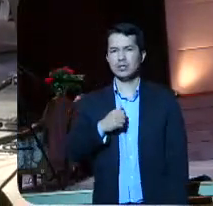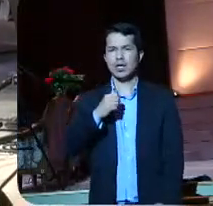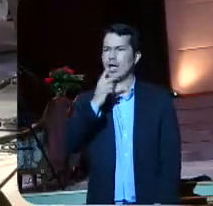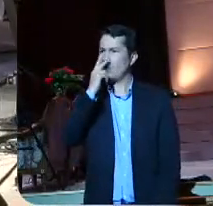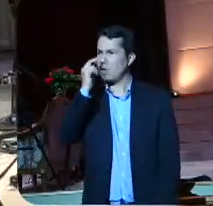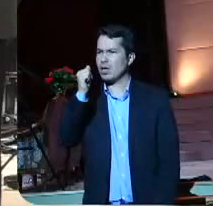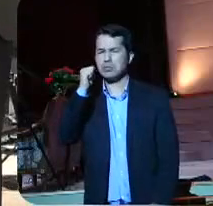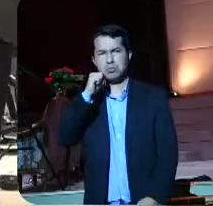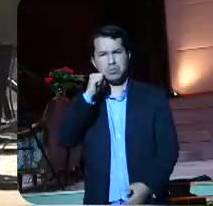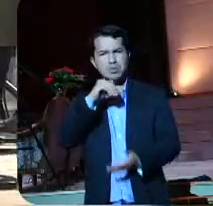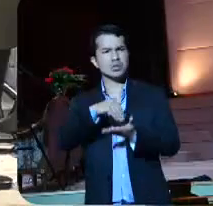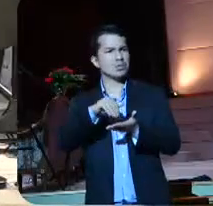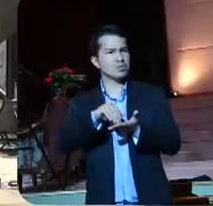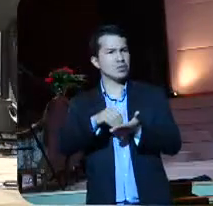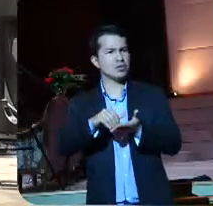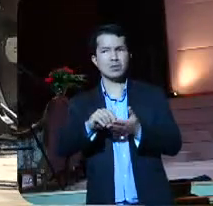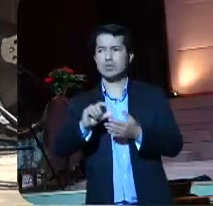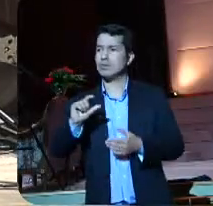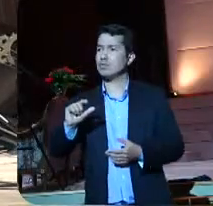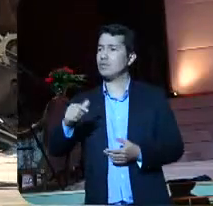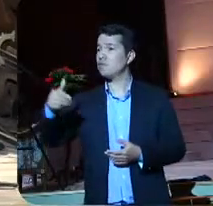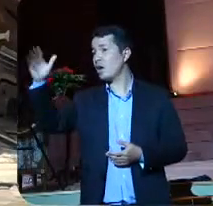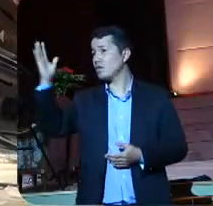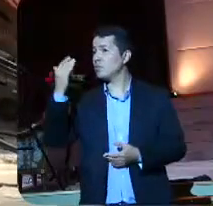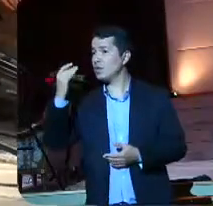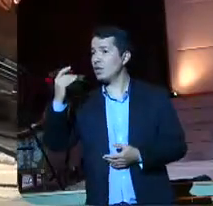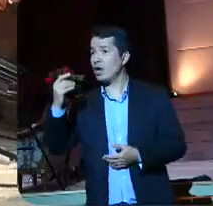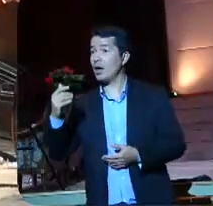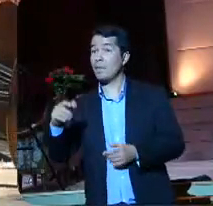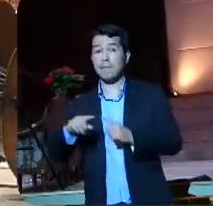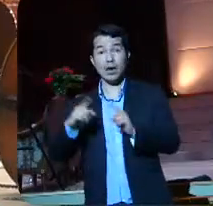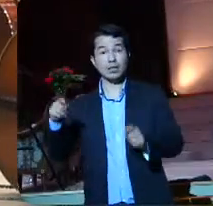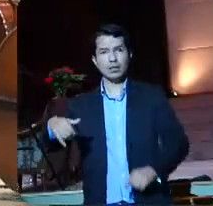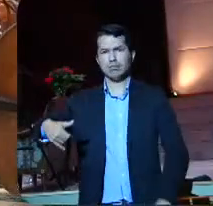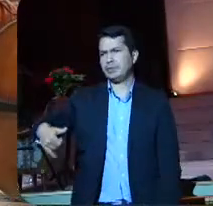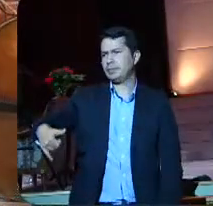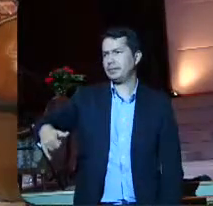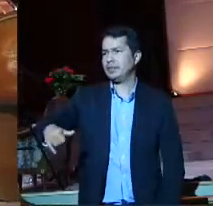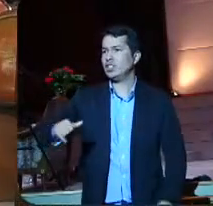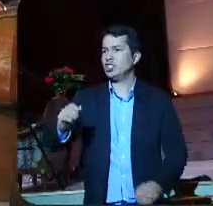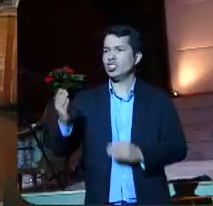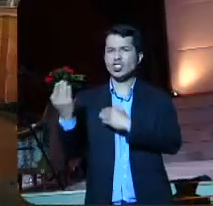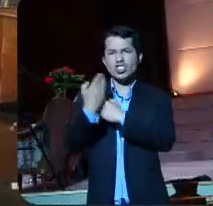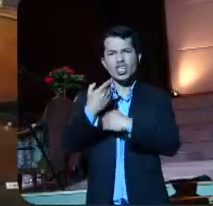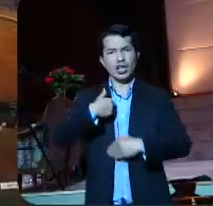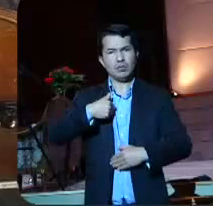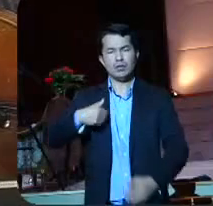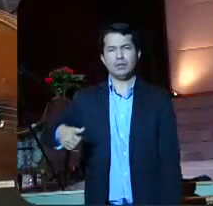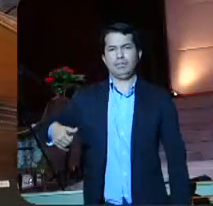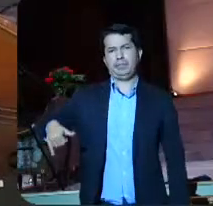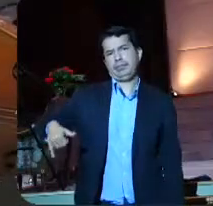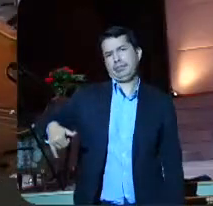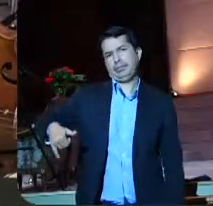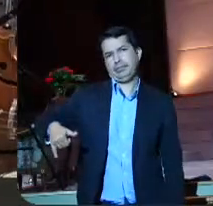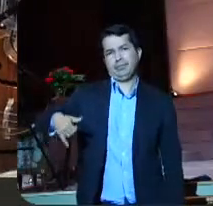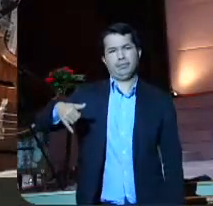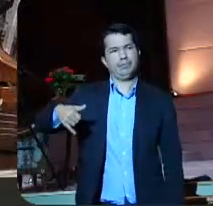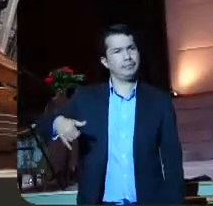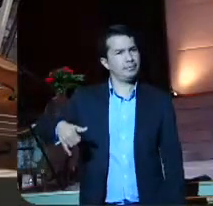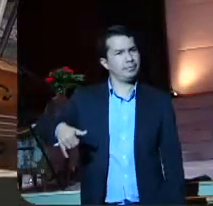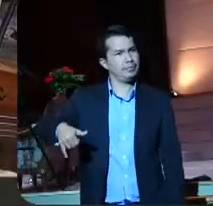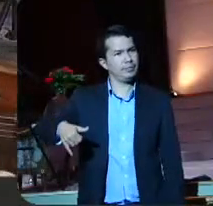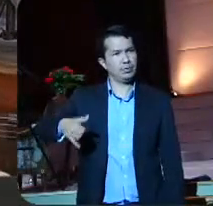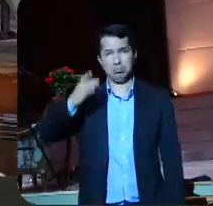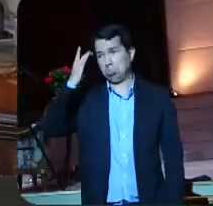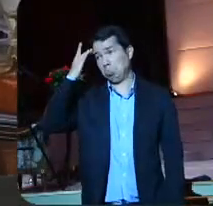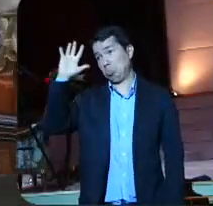alguém transferiu a linha para o meu ramal, né? Porque o meu ramal fica travado. Alguém, por algum